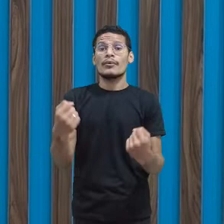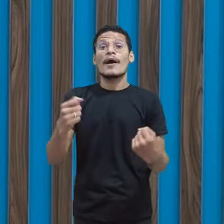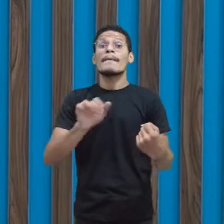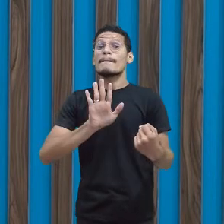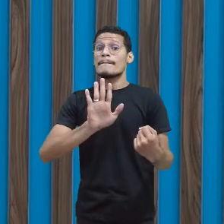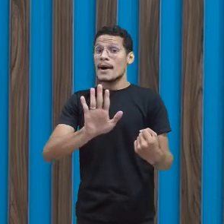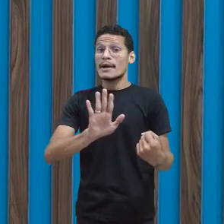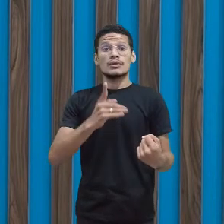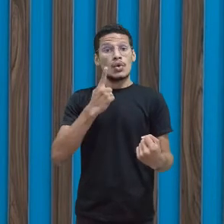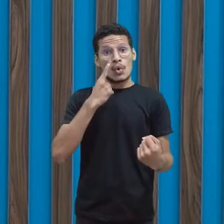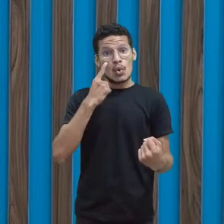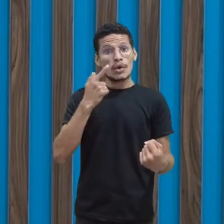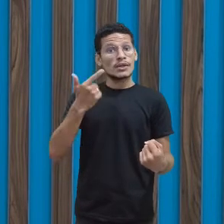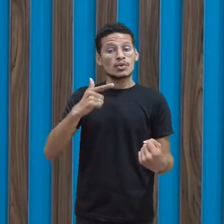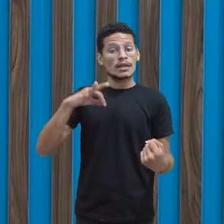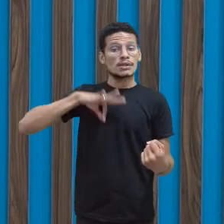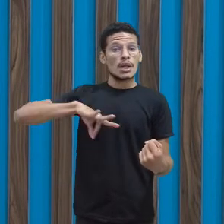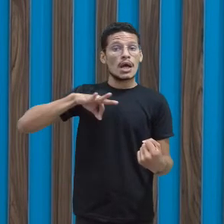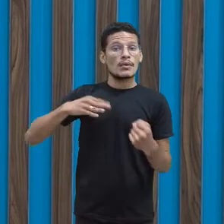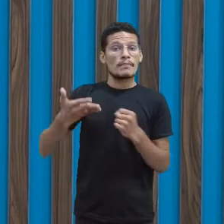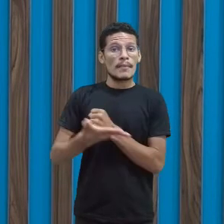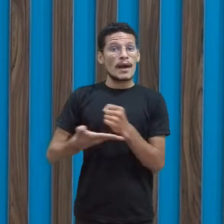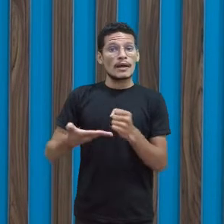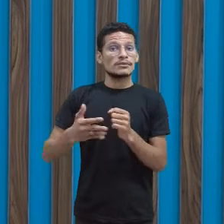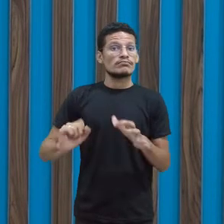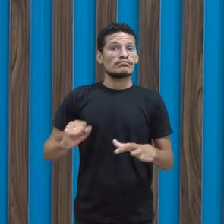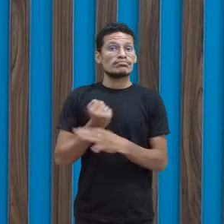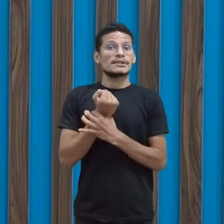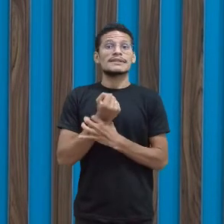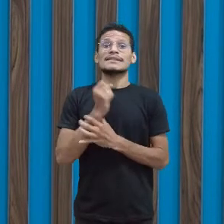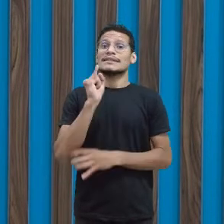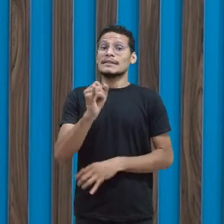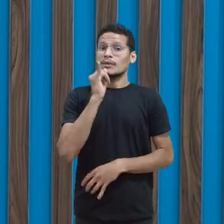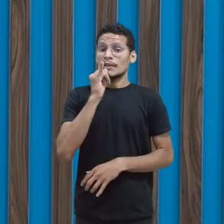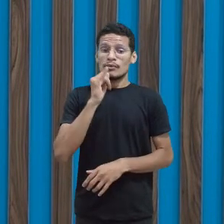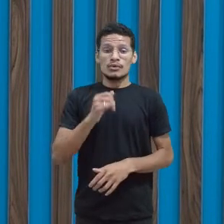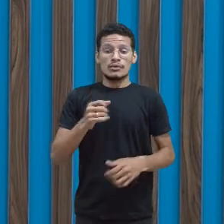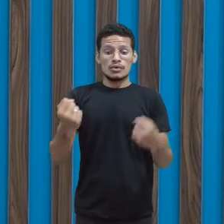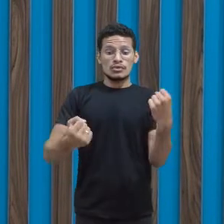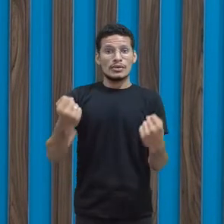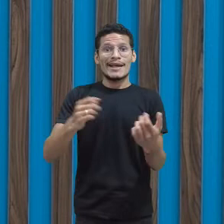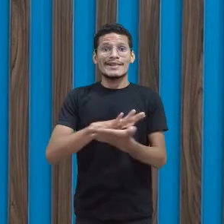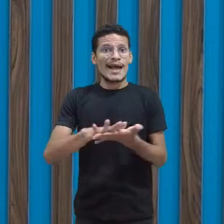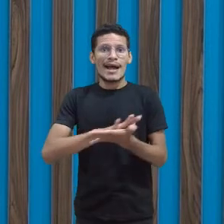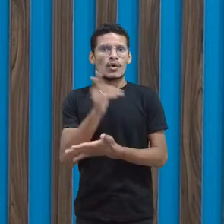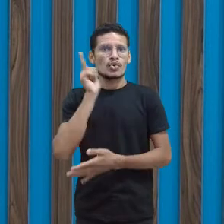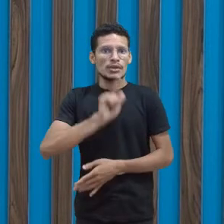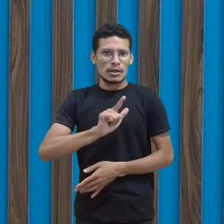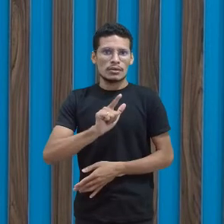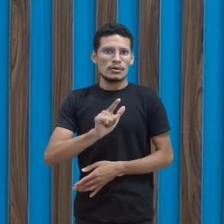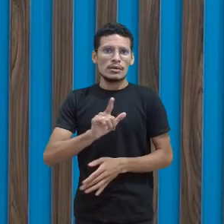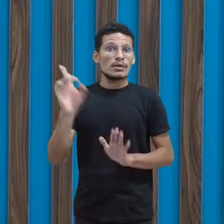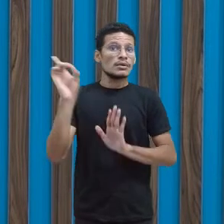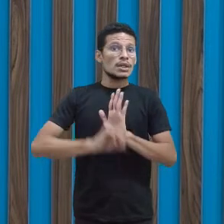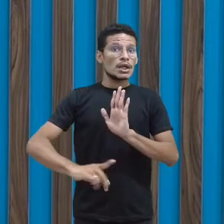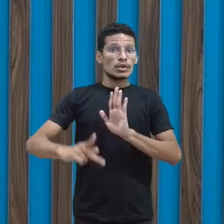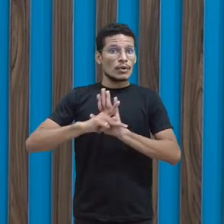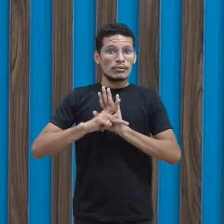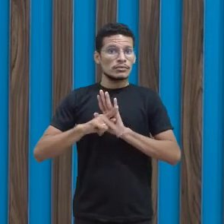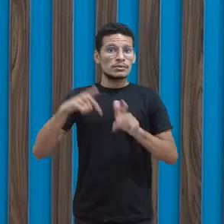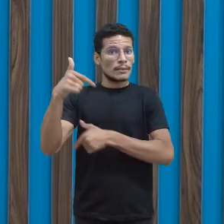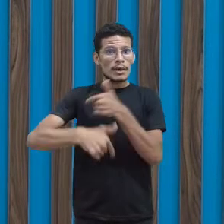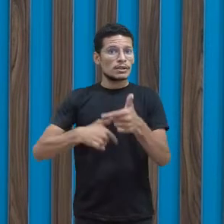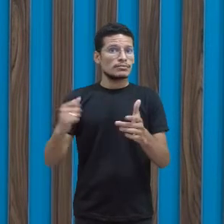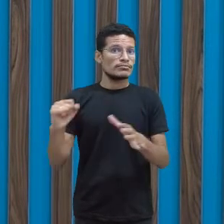tem esse salário mínimo garantido. Se ele não fizer a corrida, ele não ganha. Ele não tem os direitos trabalhistas